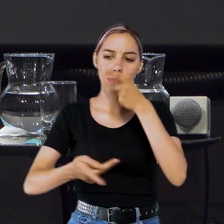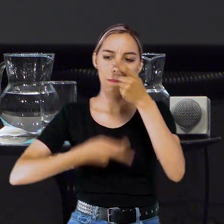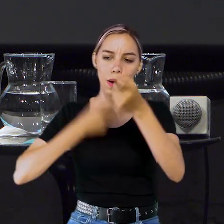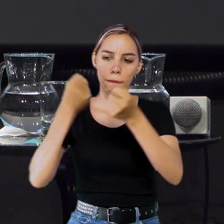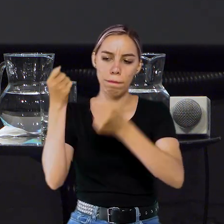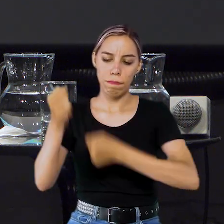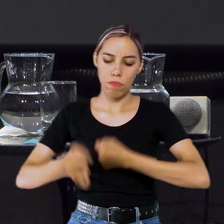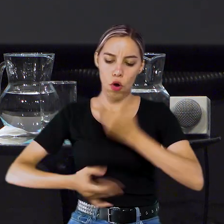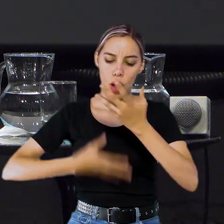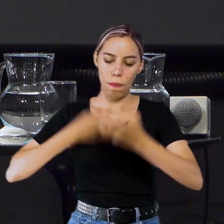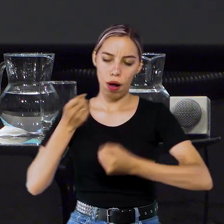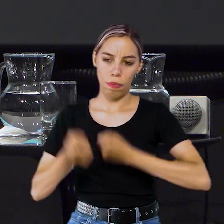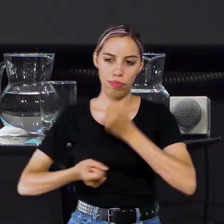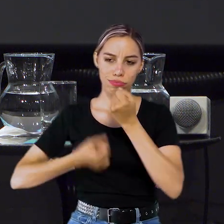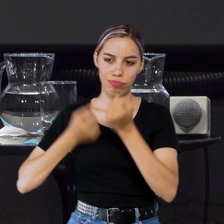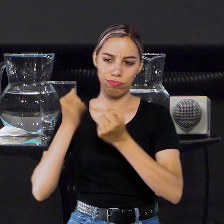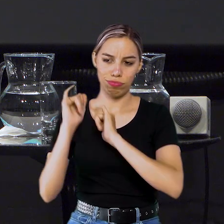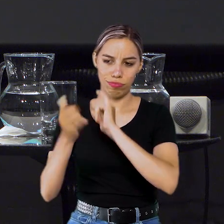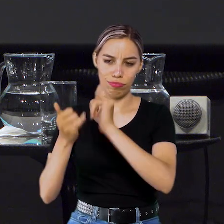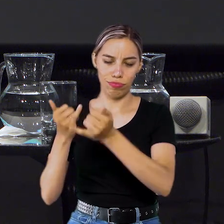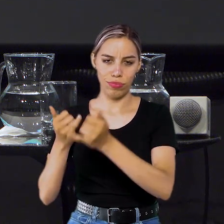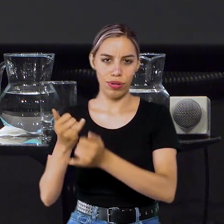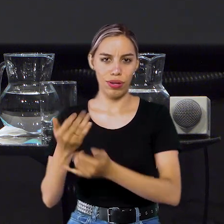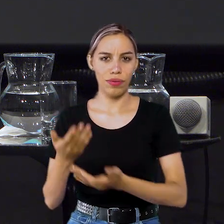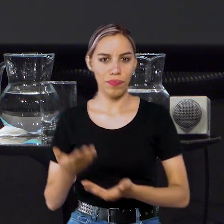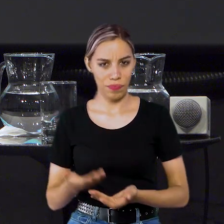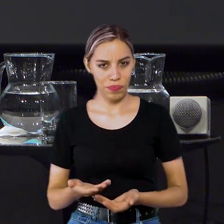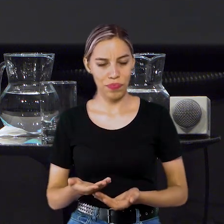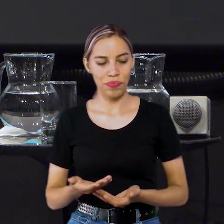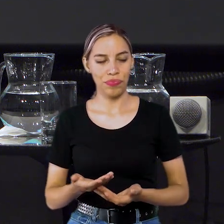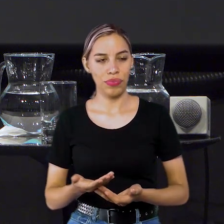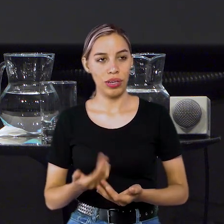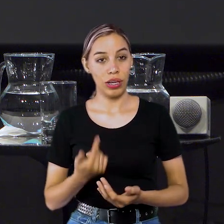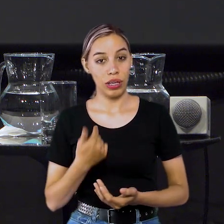E quando eu tenho experiência também, porque